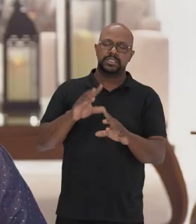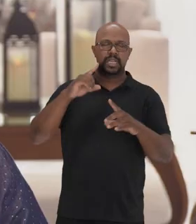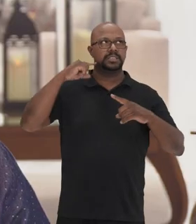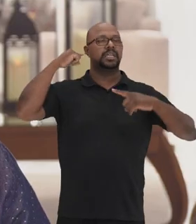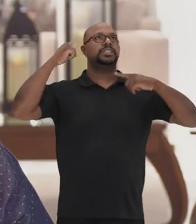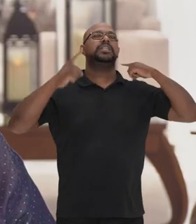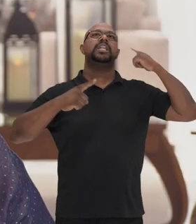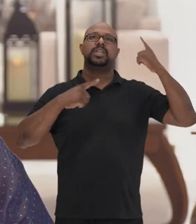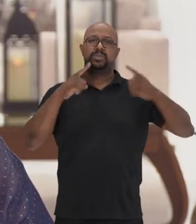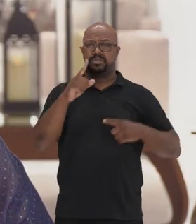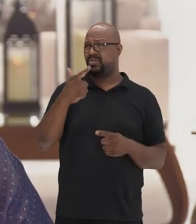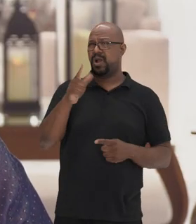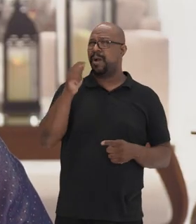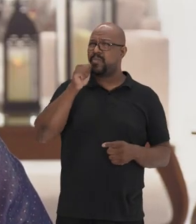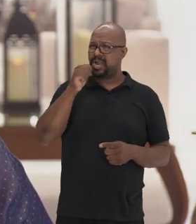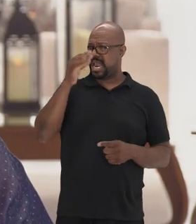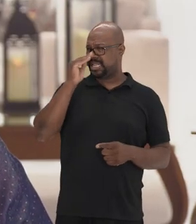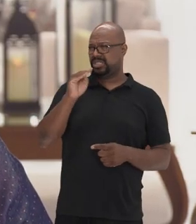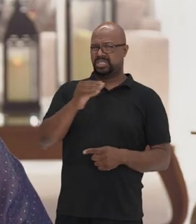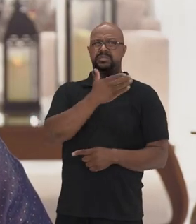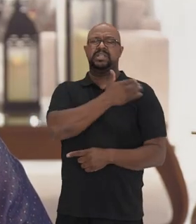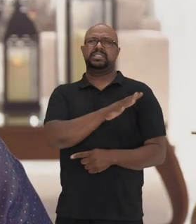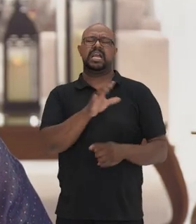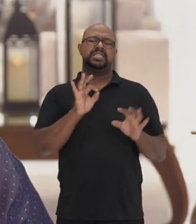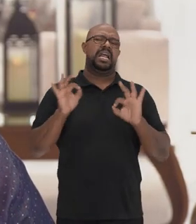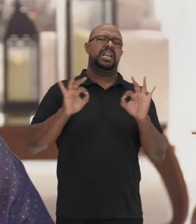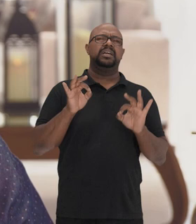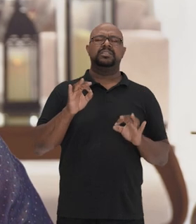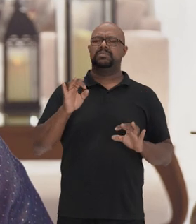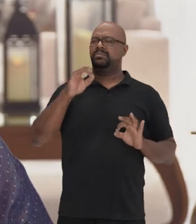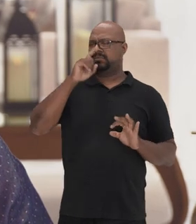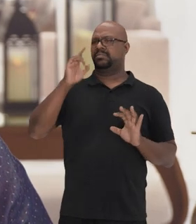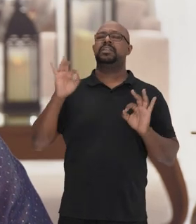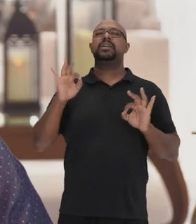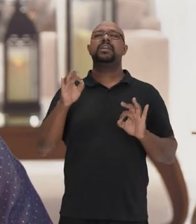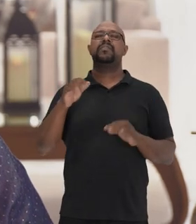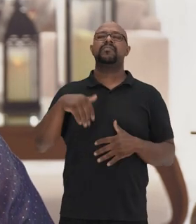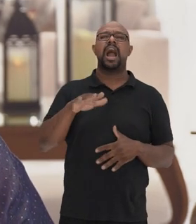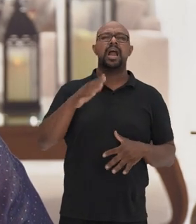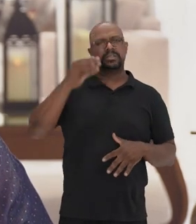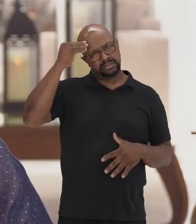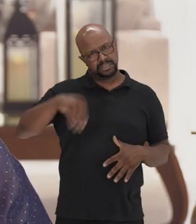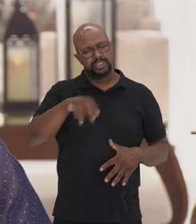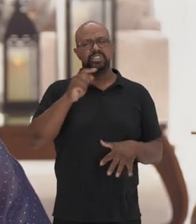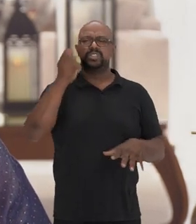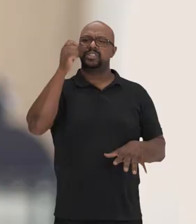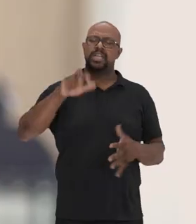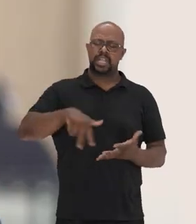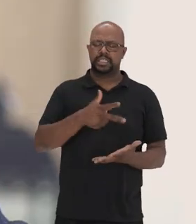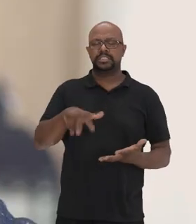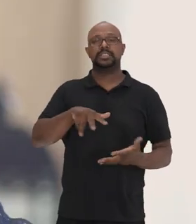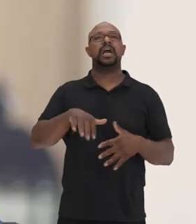deles não há mulher desprezada galã desfavorecido que deixe de ir ao Quilombo dançar o seu